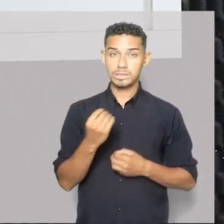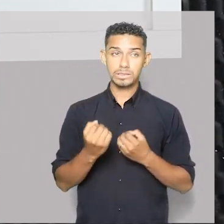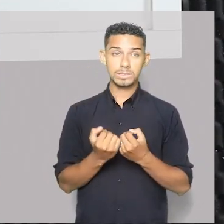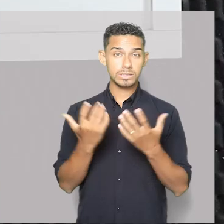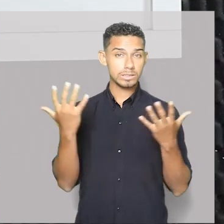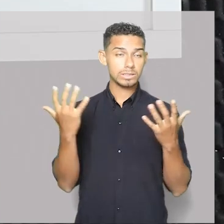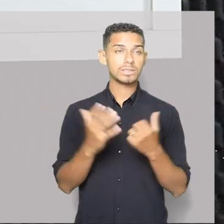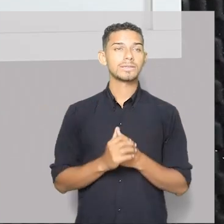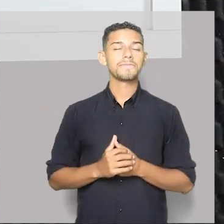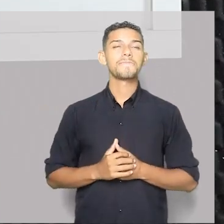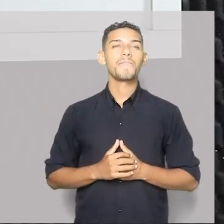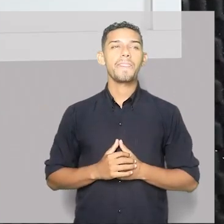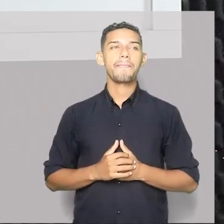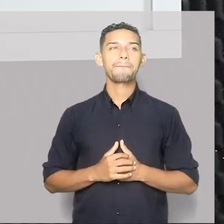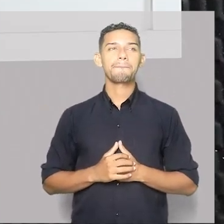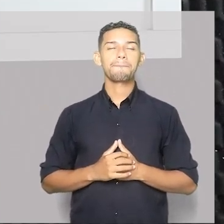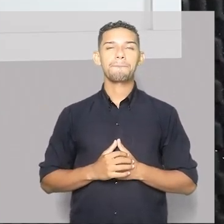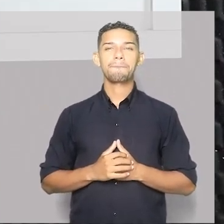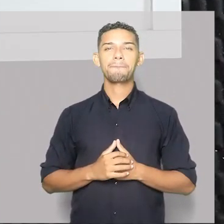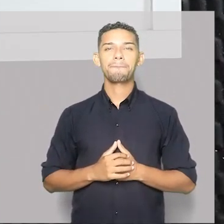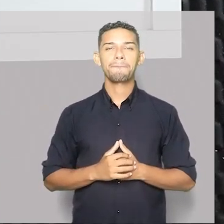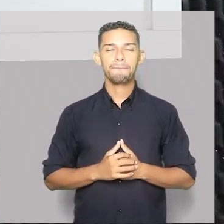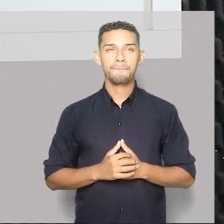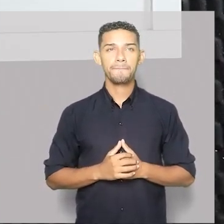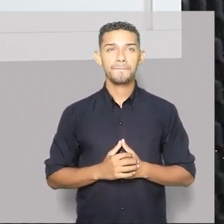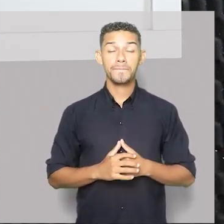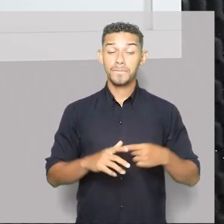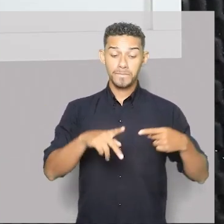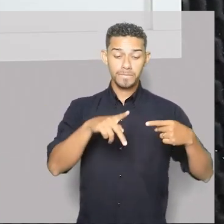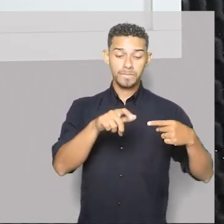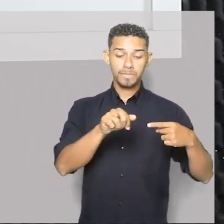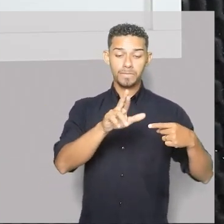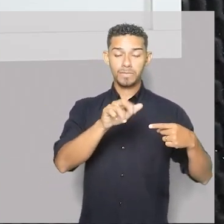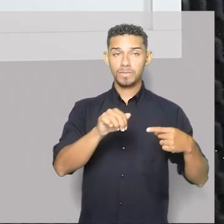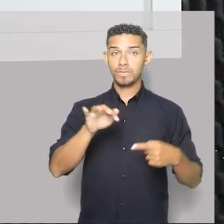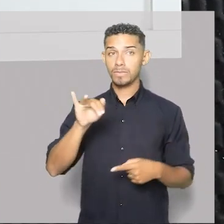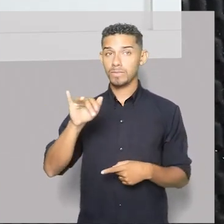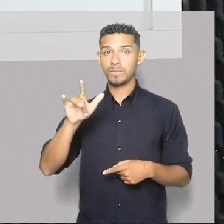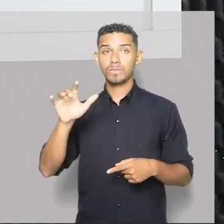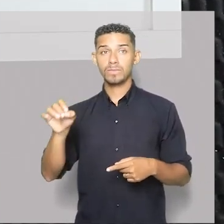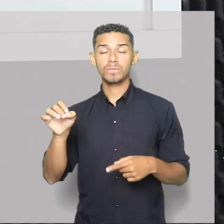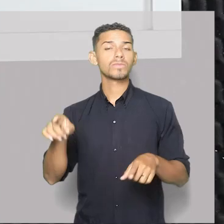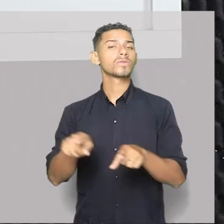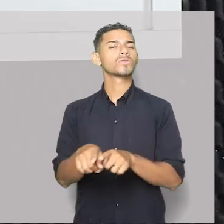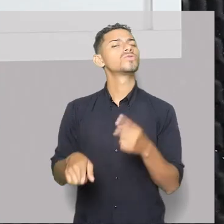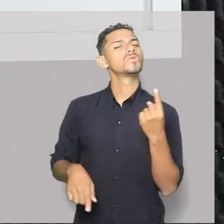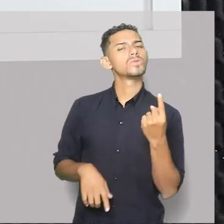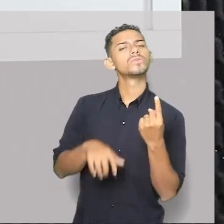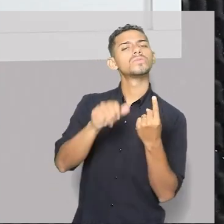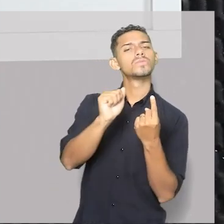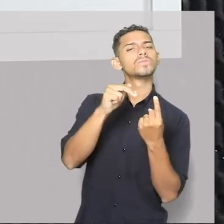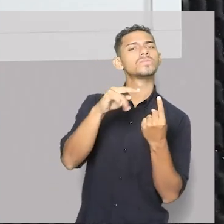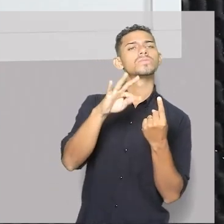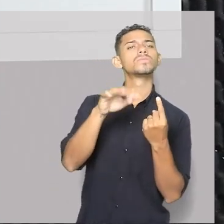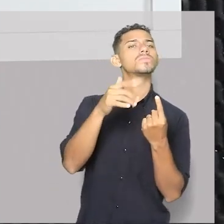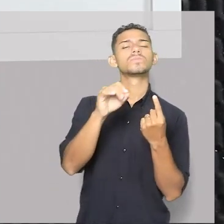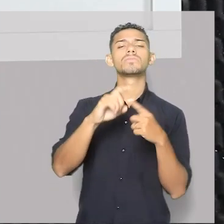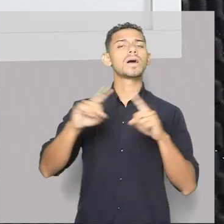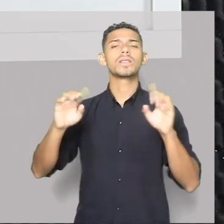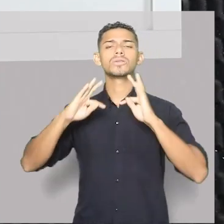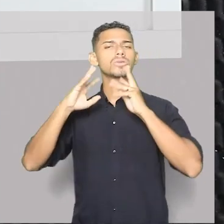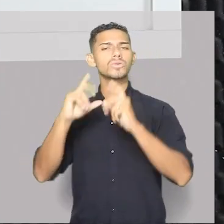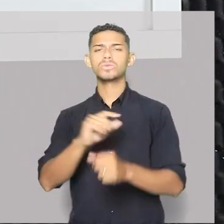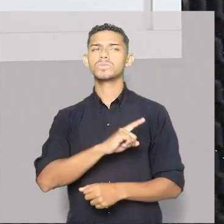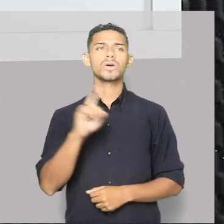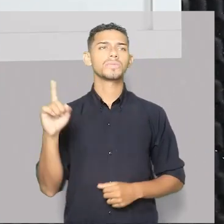outro, tá? Então, vamos lá. Parafilético, eu incluo um ancestral, mas eu não vou incluir todos os seus